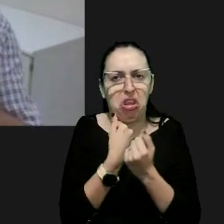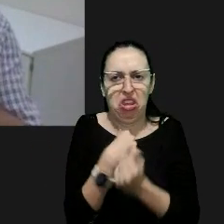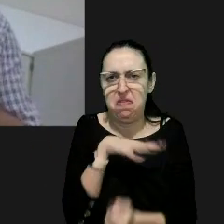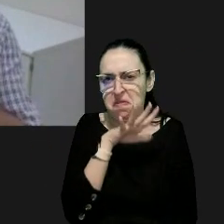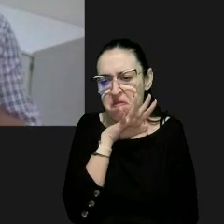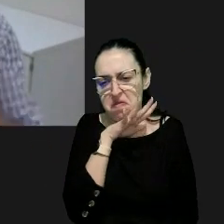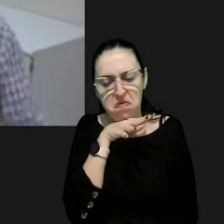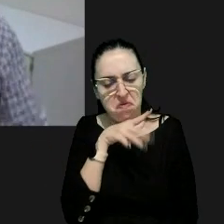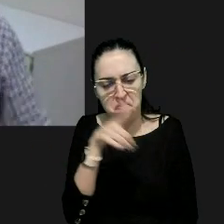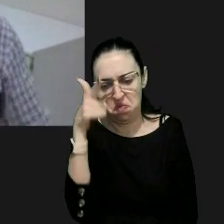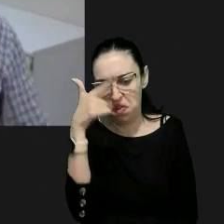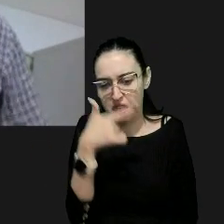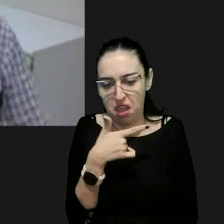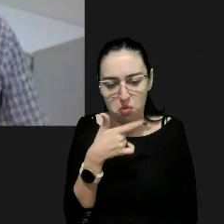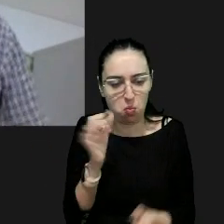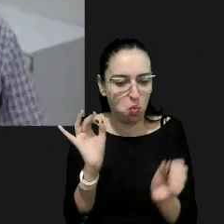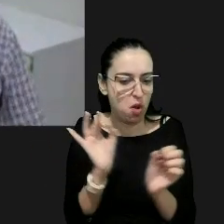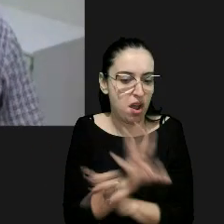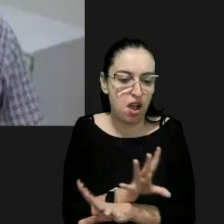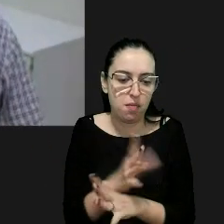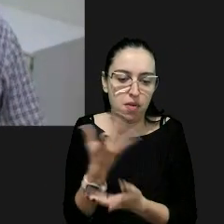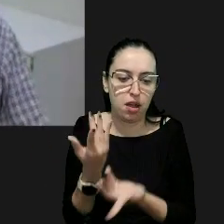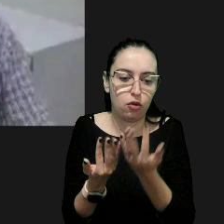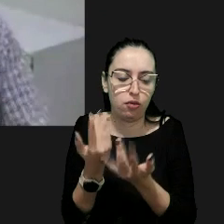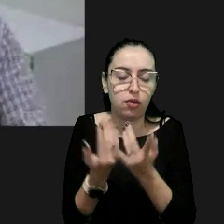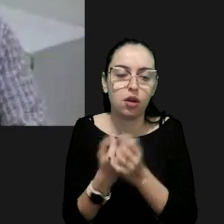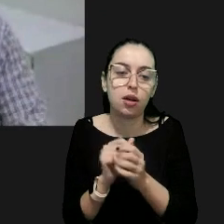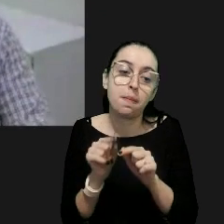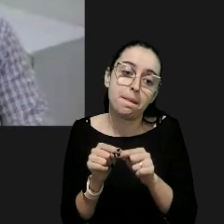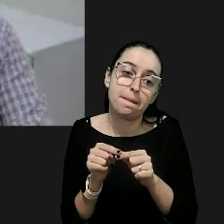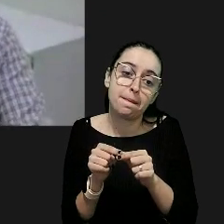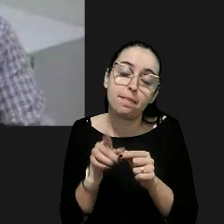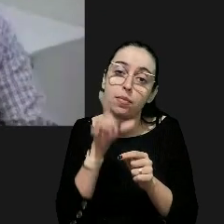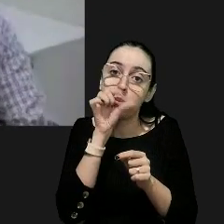bem-te-vi. Isso não vai apagar o fogo. E o